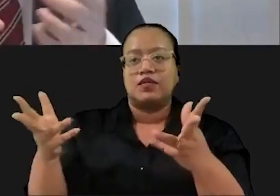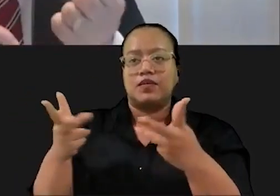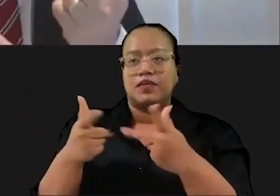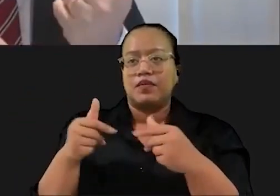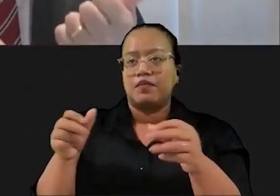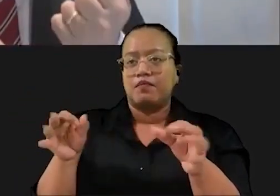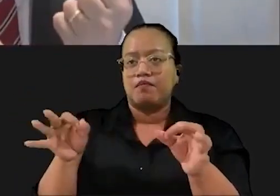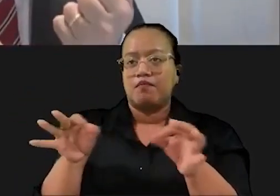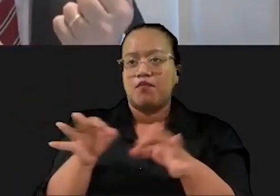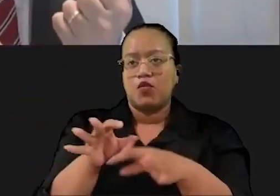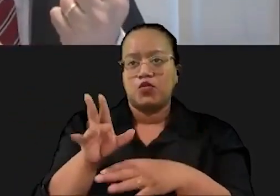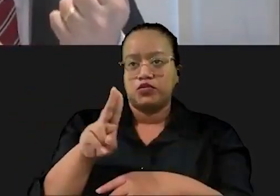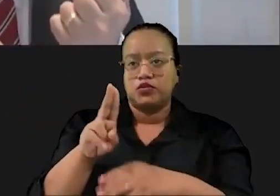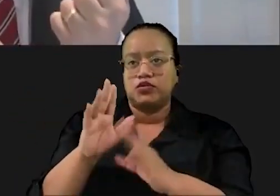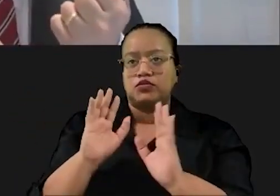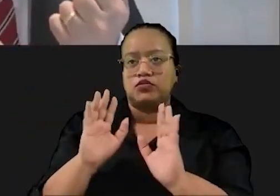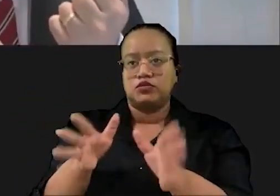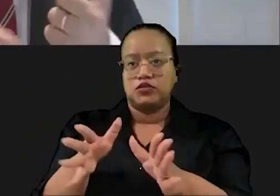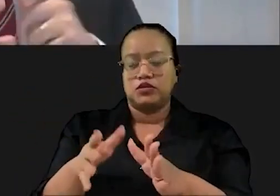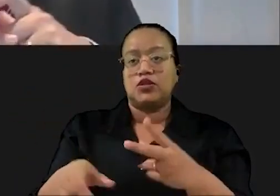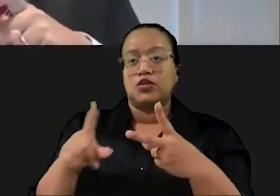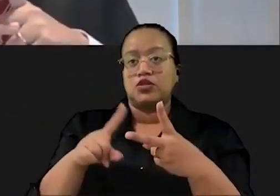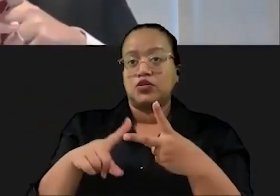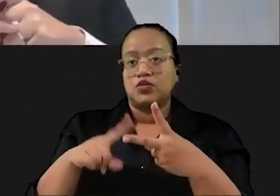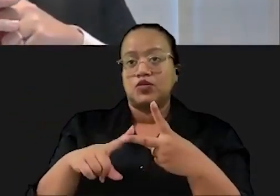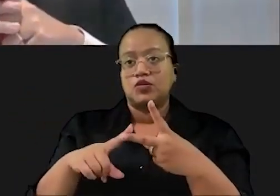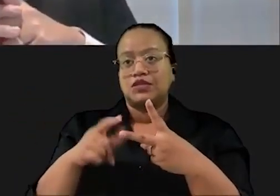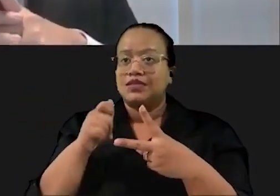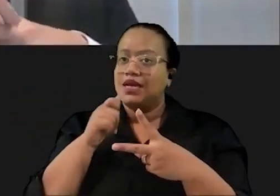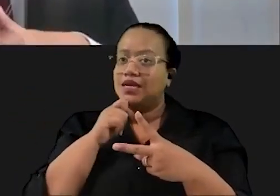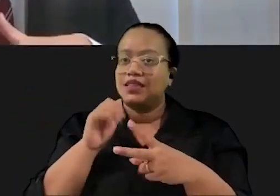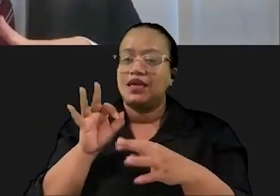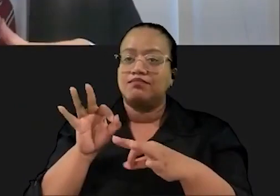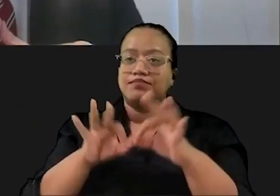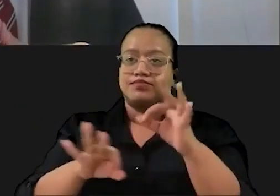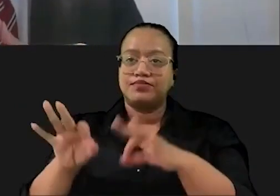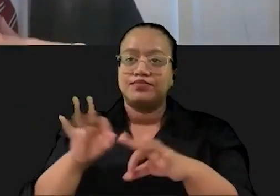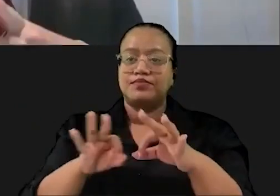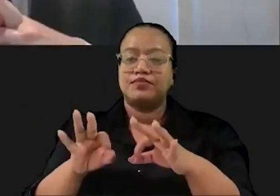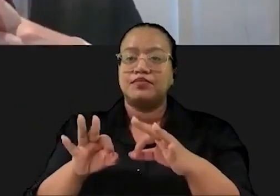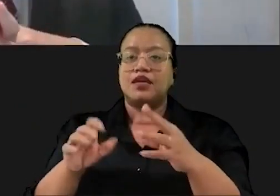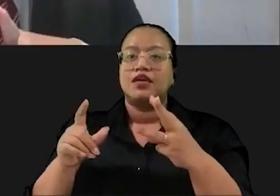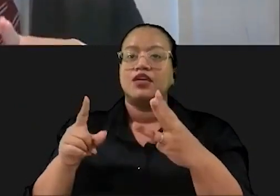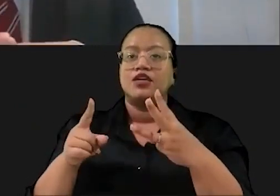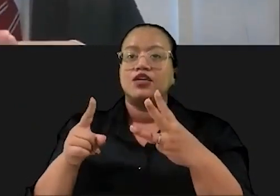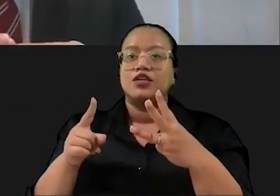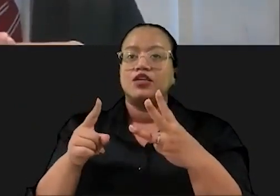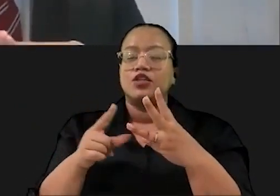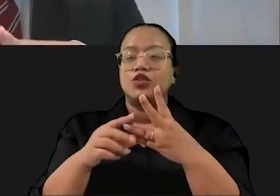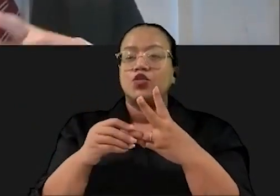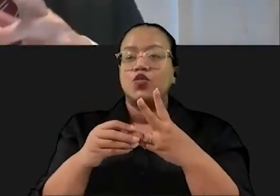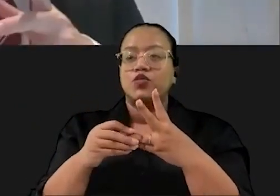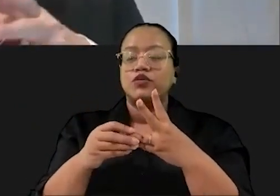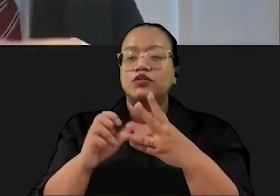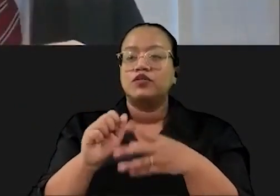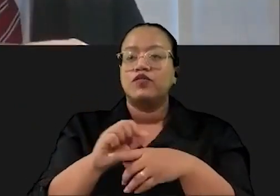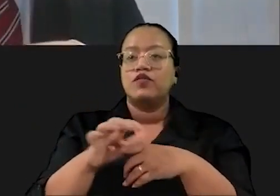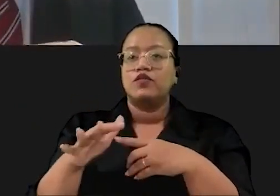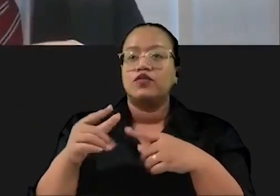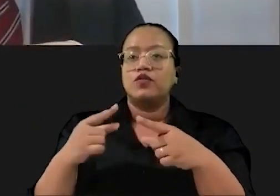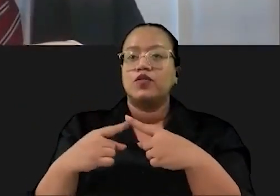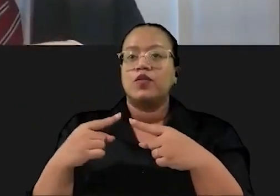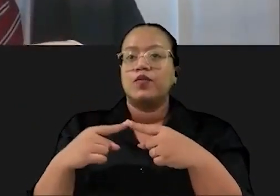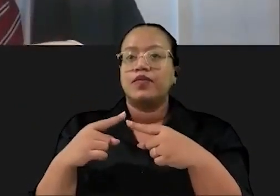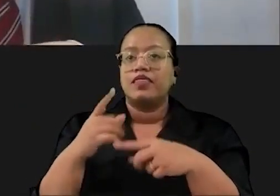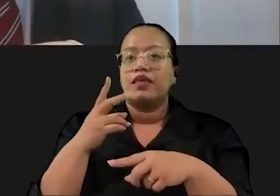construção, e, por fim, 2 fluxos da Caixa Econômica Federal, o DPVAT e a pauta